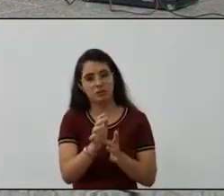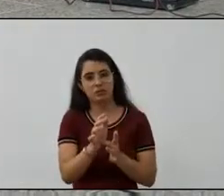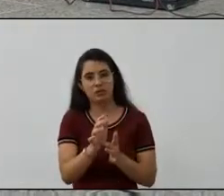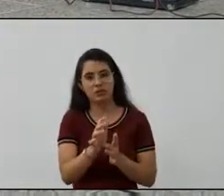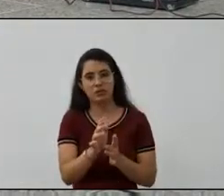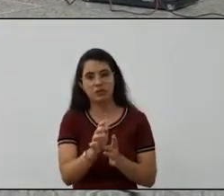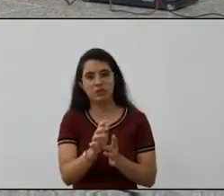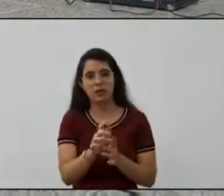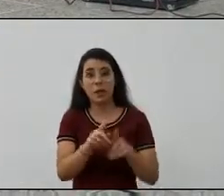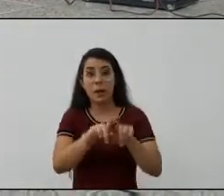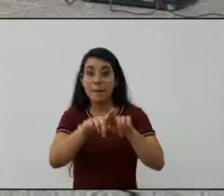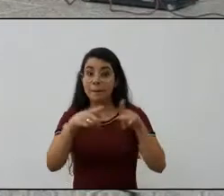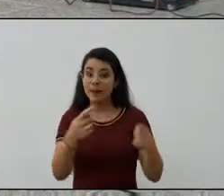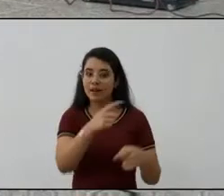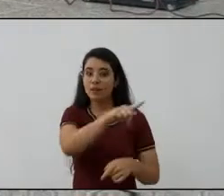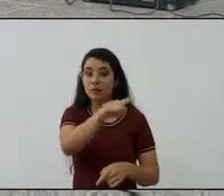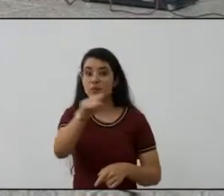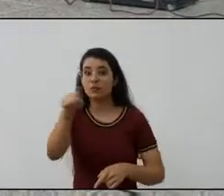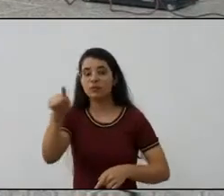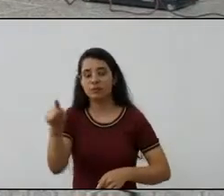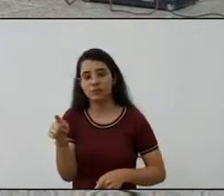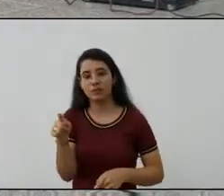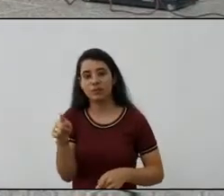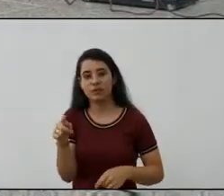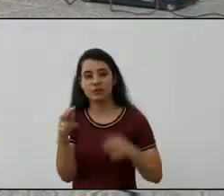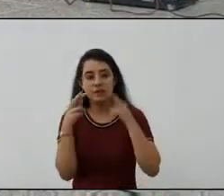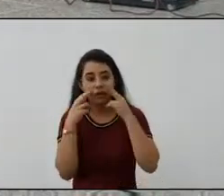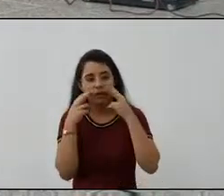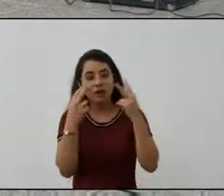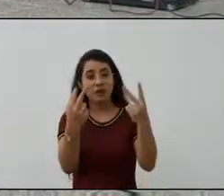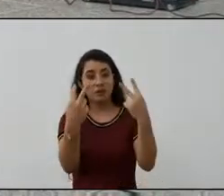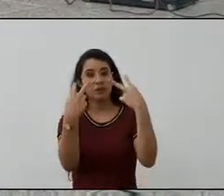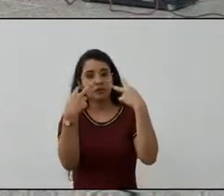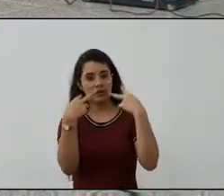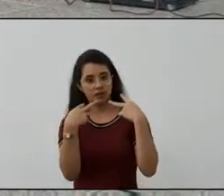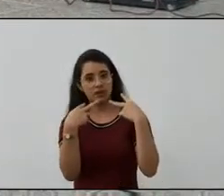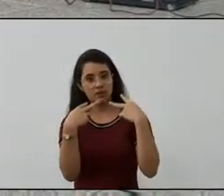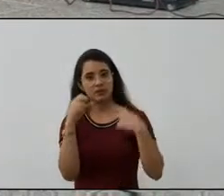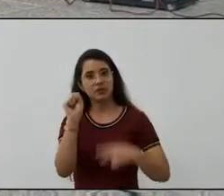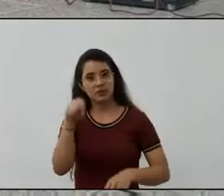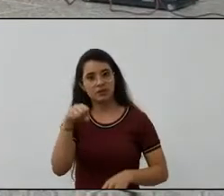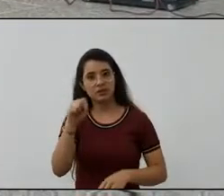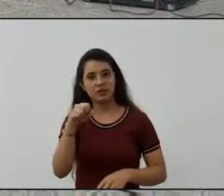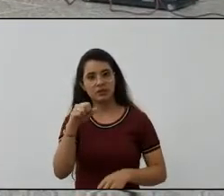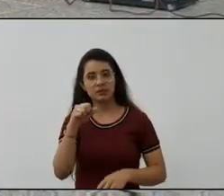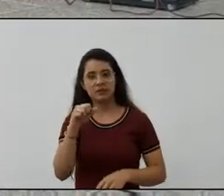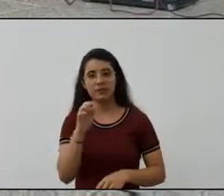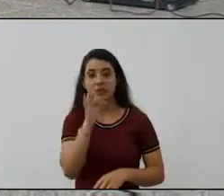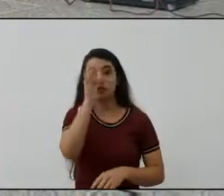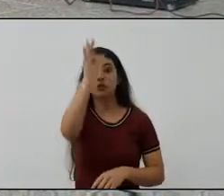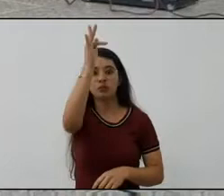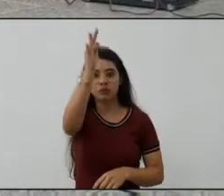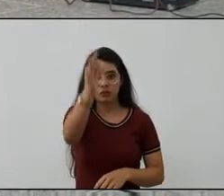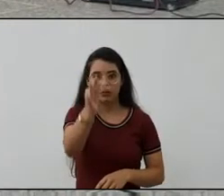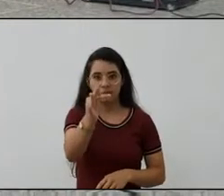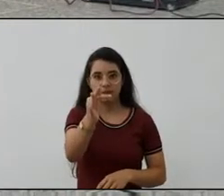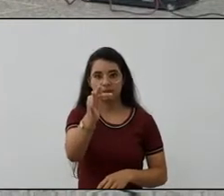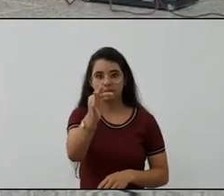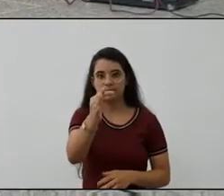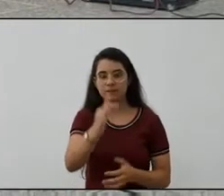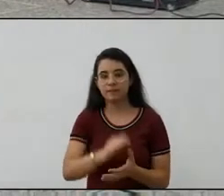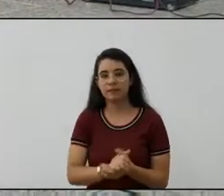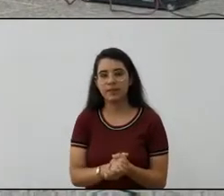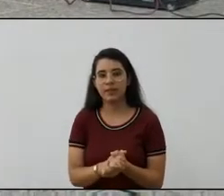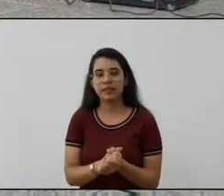Vocês, porém, me verão. Oh, glória. Olha o que, que o texto diz mais.